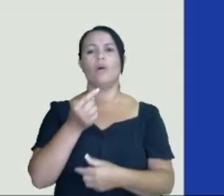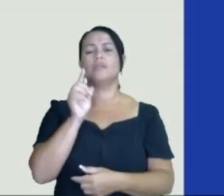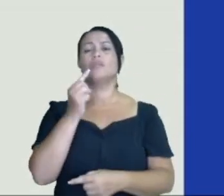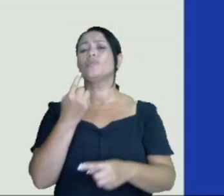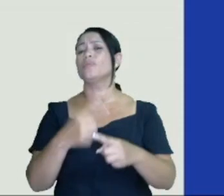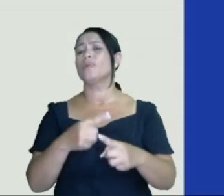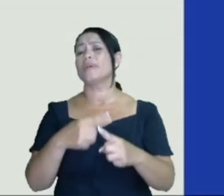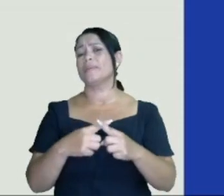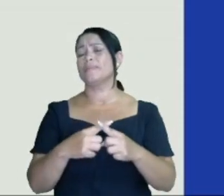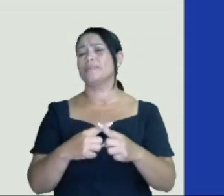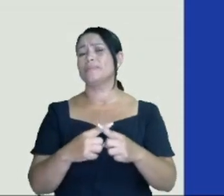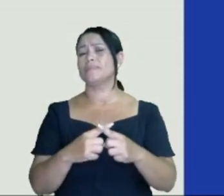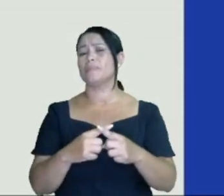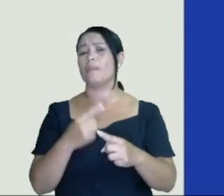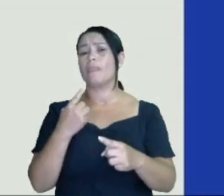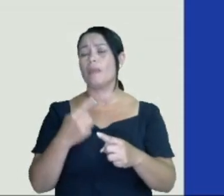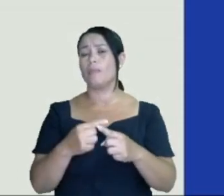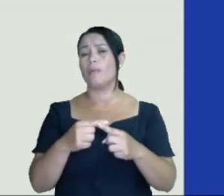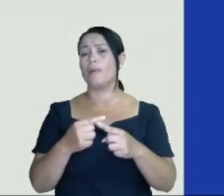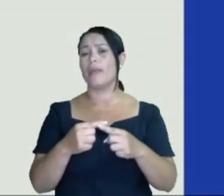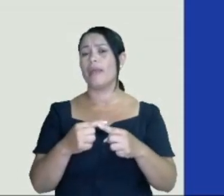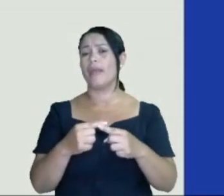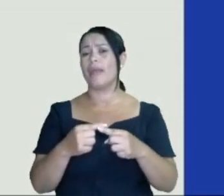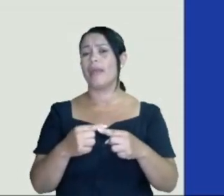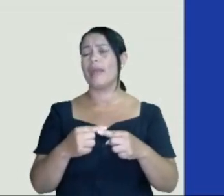quê? Porque de acordo com a